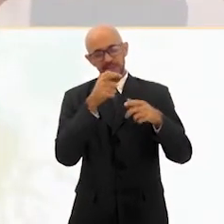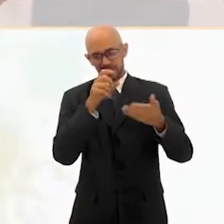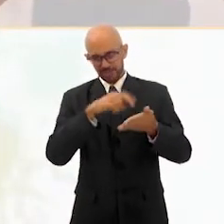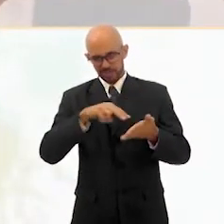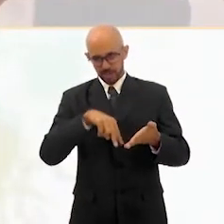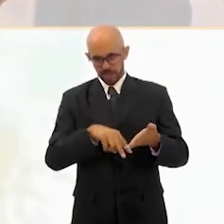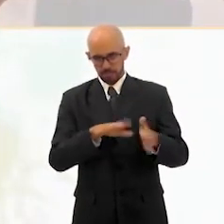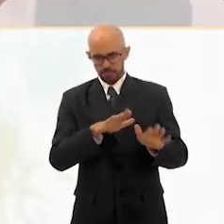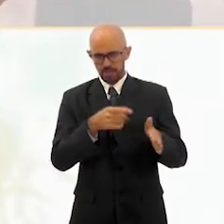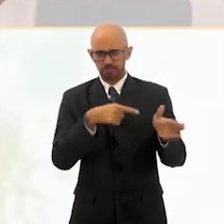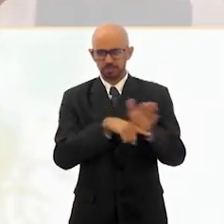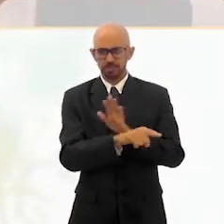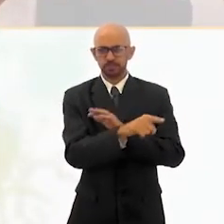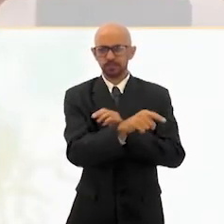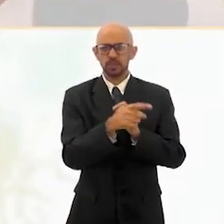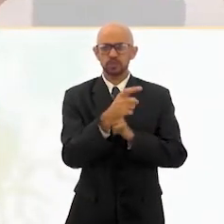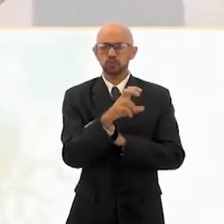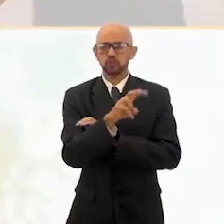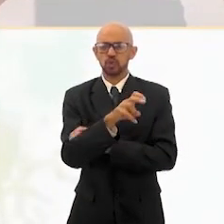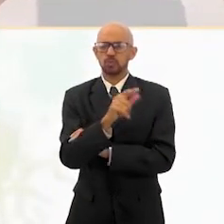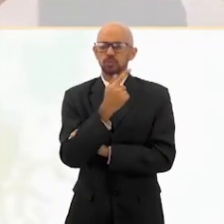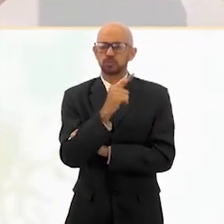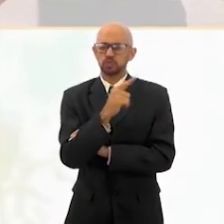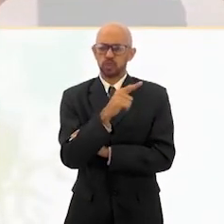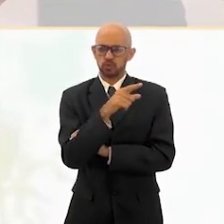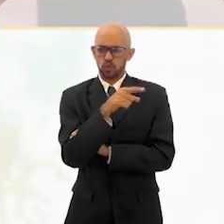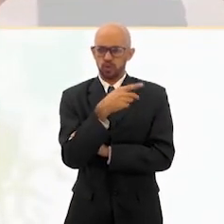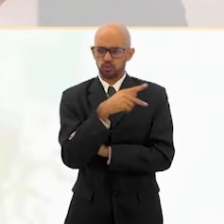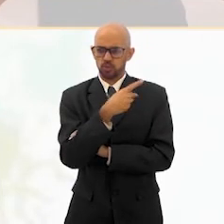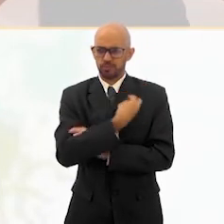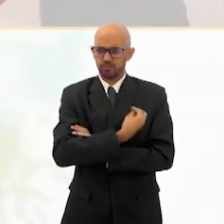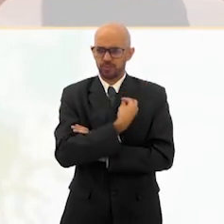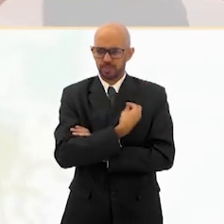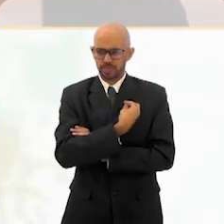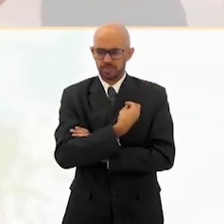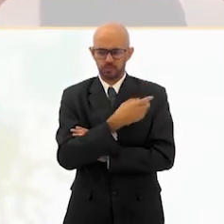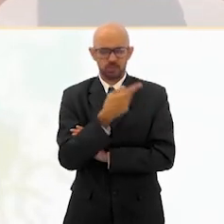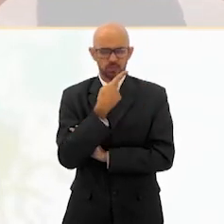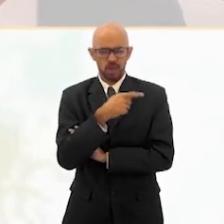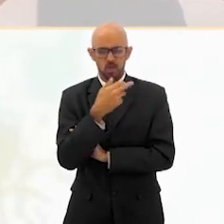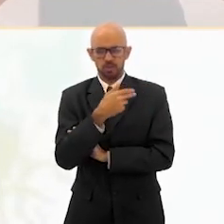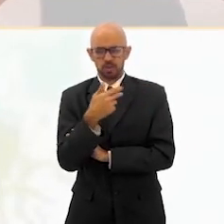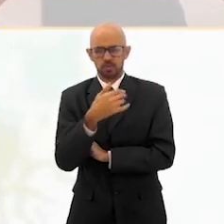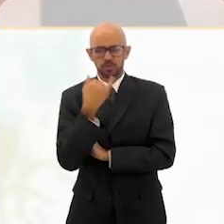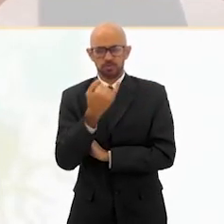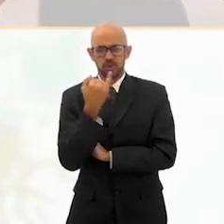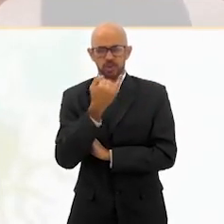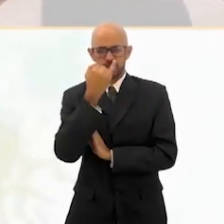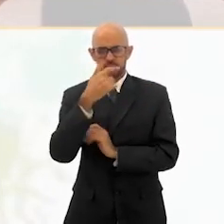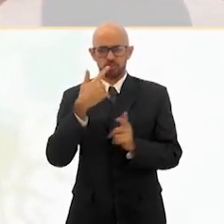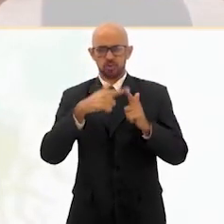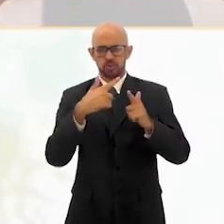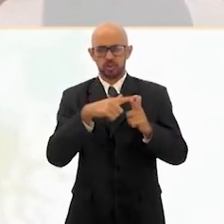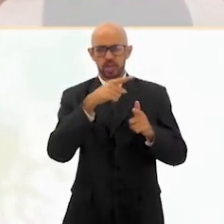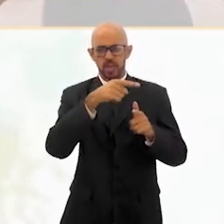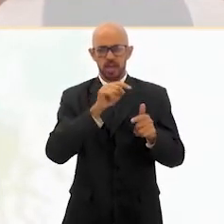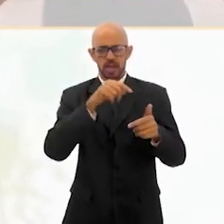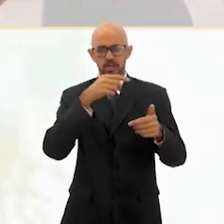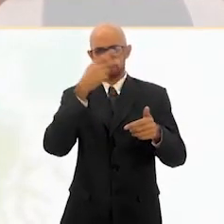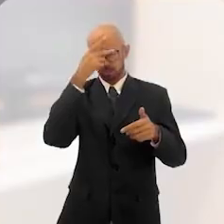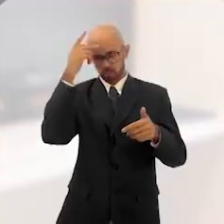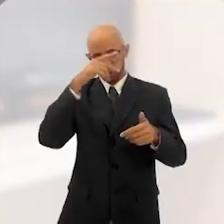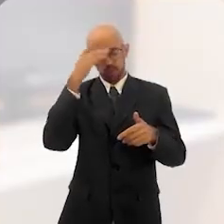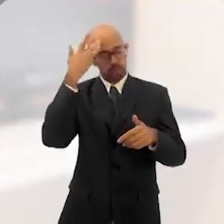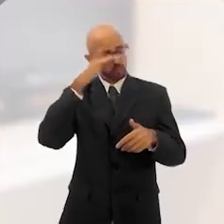nessa sua questão de gestor, você falou uma coisa muito interessante, que realmente é, porque as pessoas